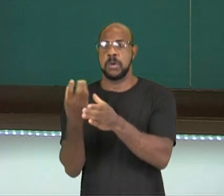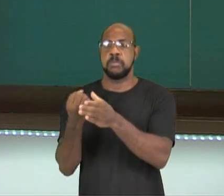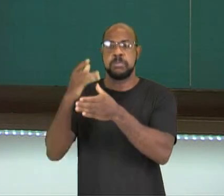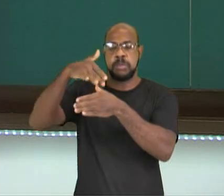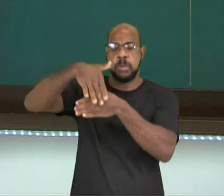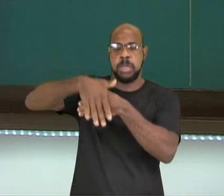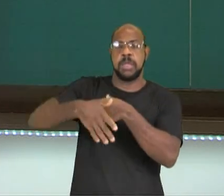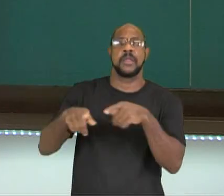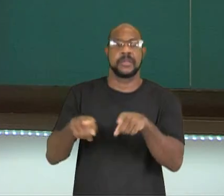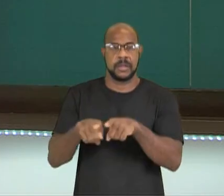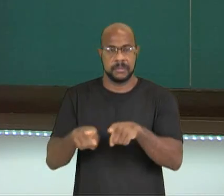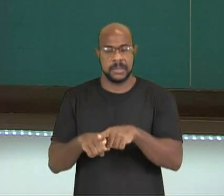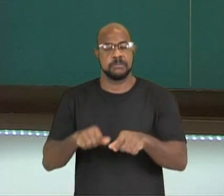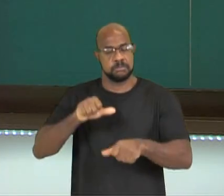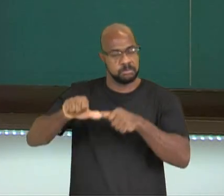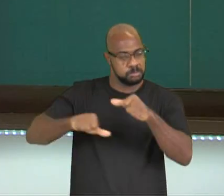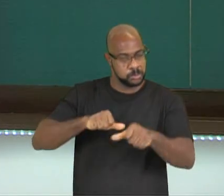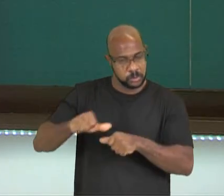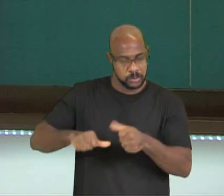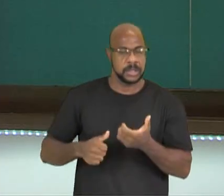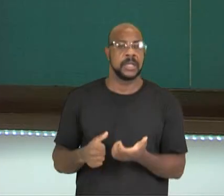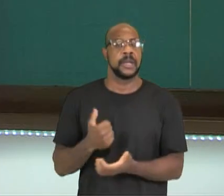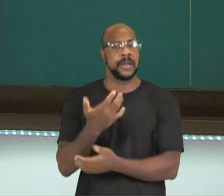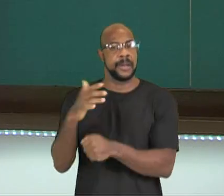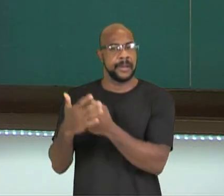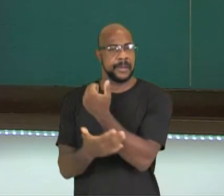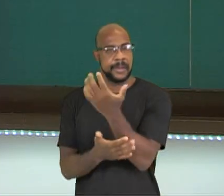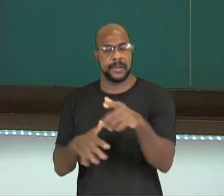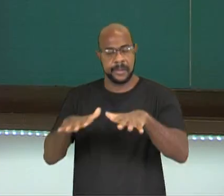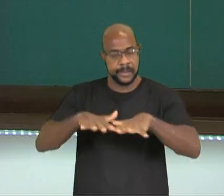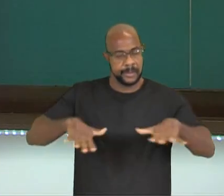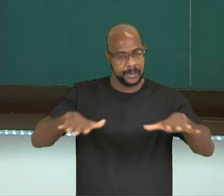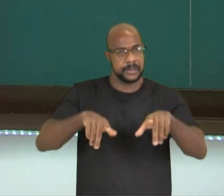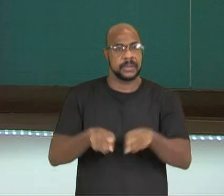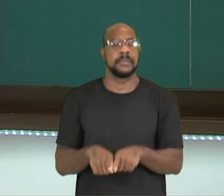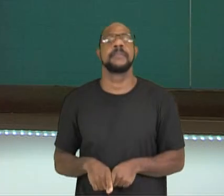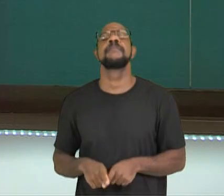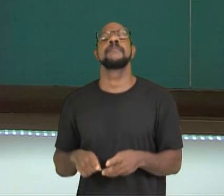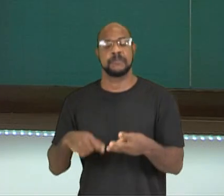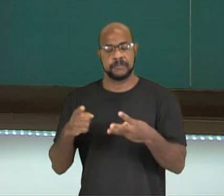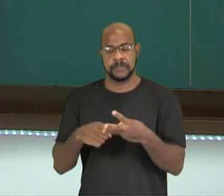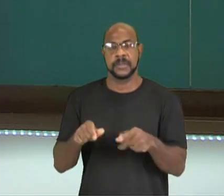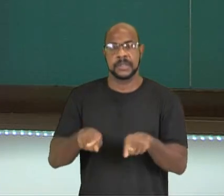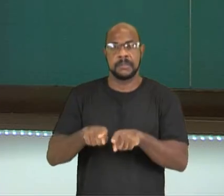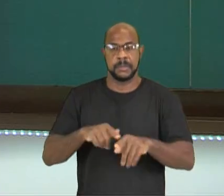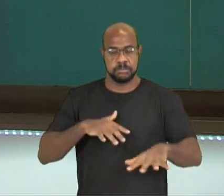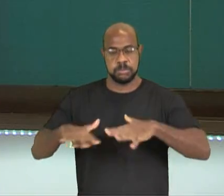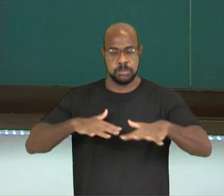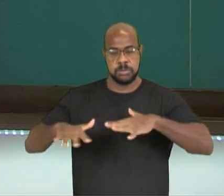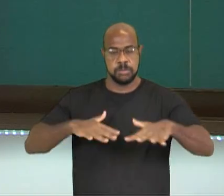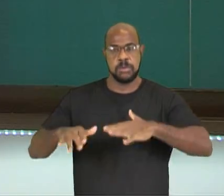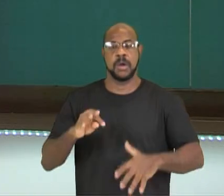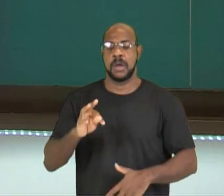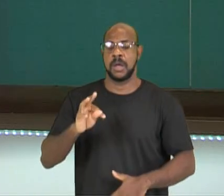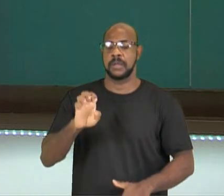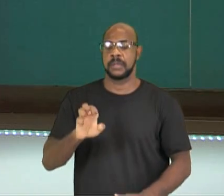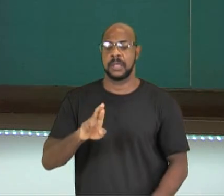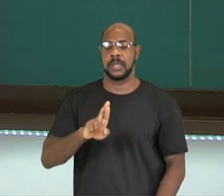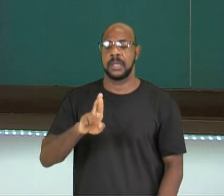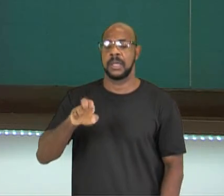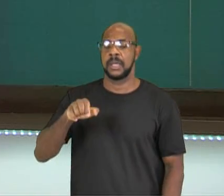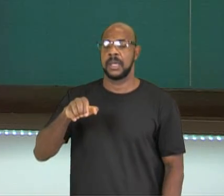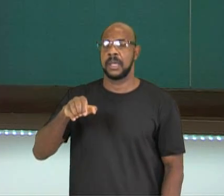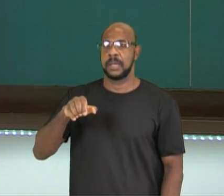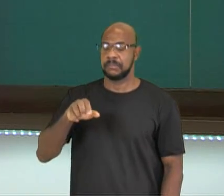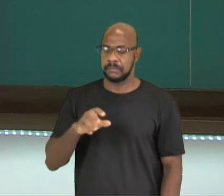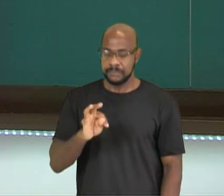a gente chama comumente, né, de terremotos. Então, são esses movimentos que acontecem no